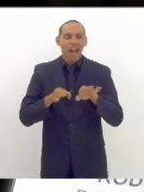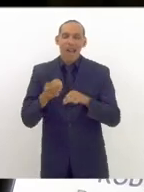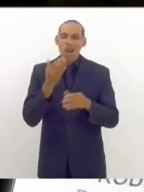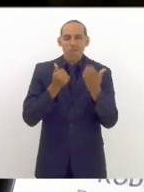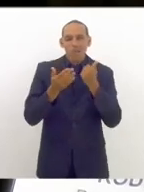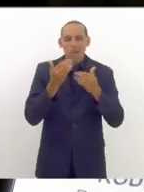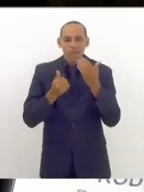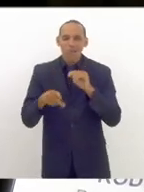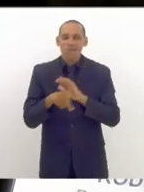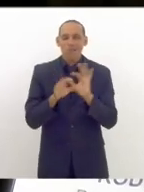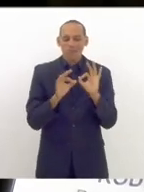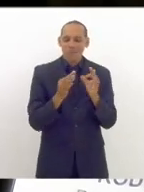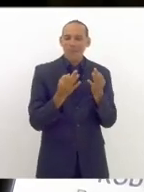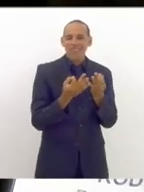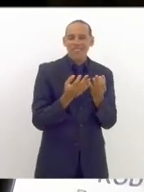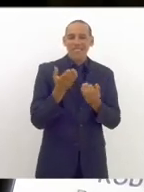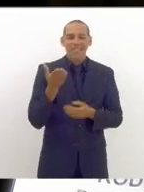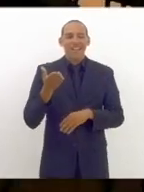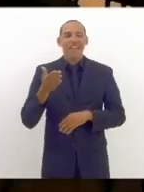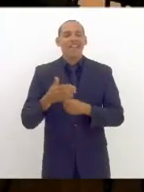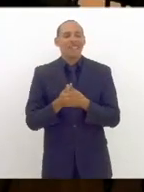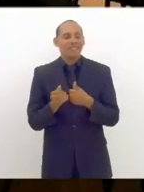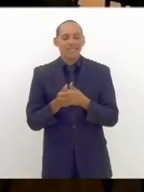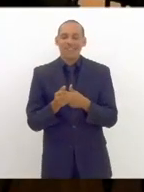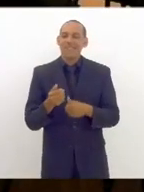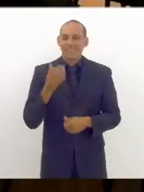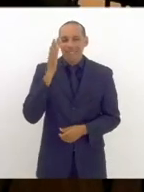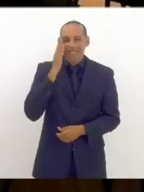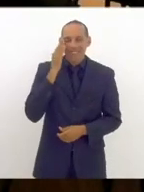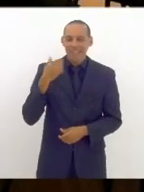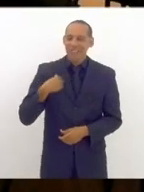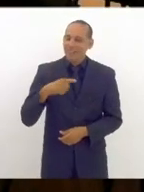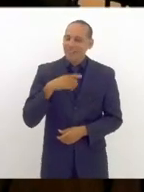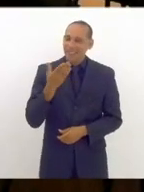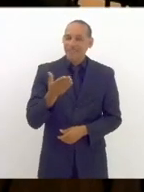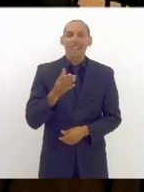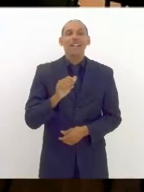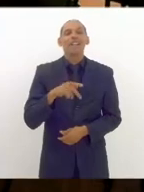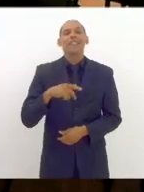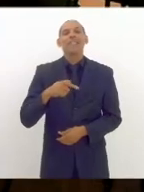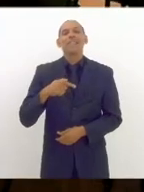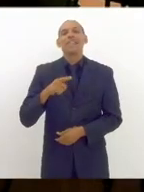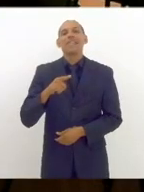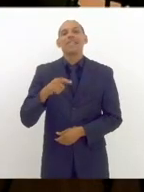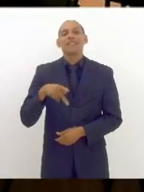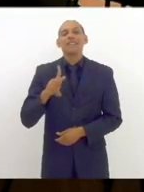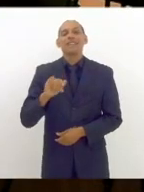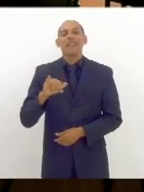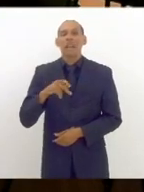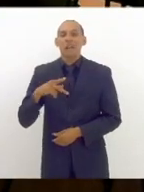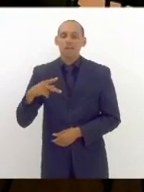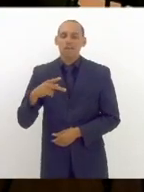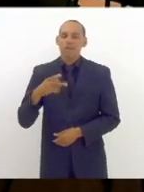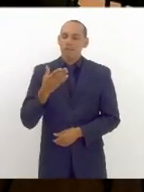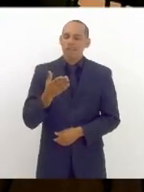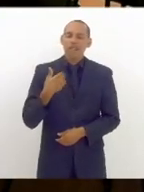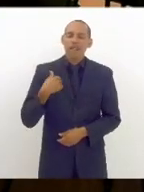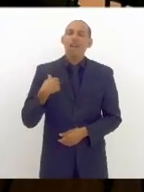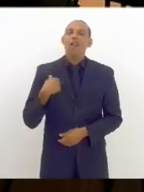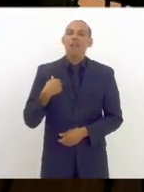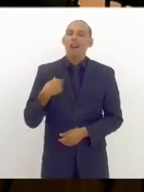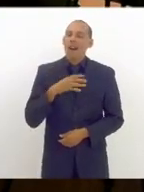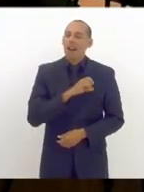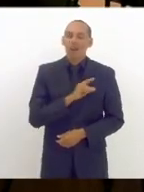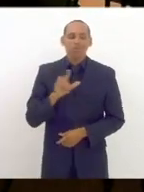pequena comemoração, e ela sabe o carinho enorme que eu tenho por ela. Kep, parabéns, você é meu ídolo.